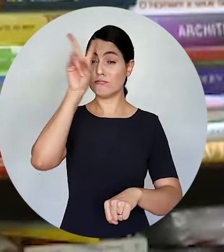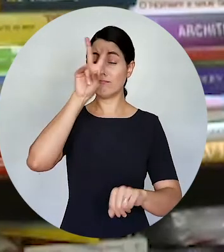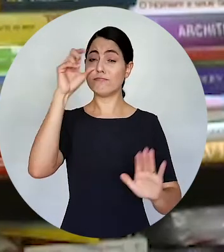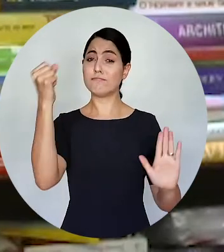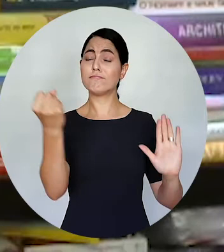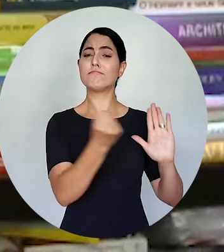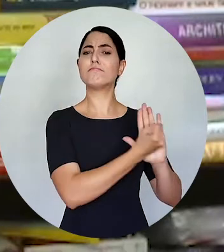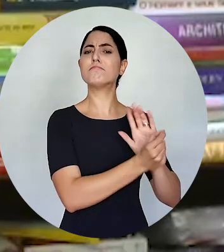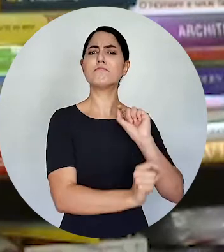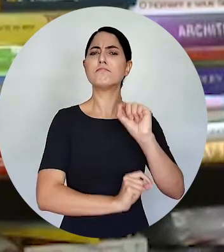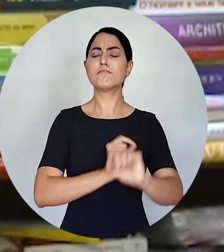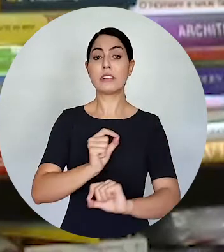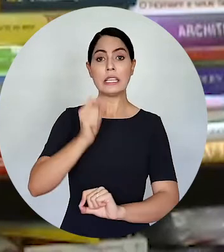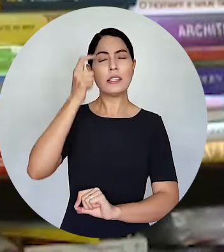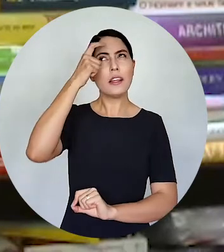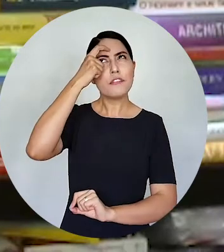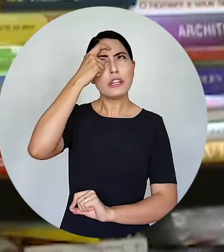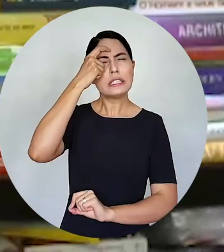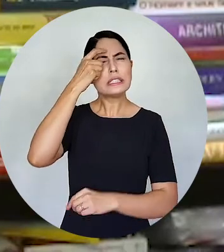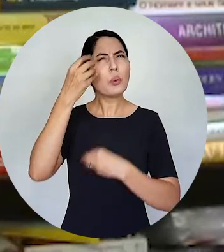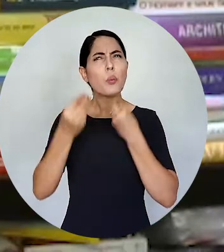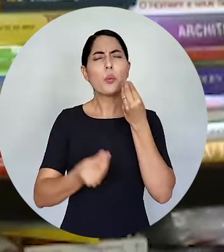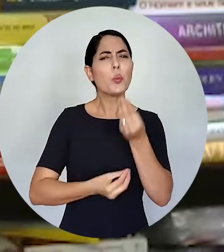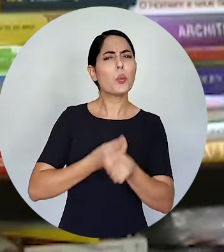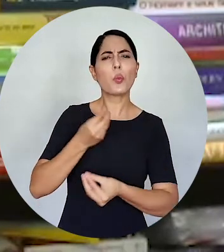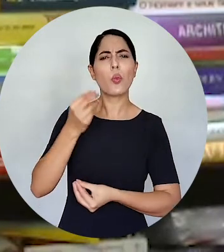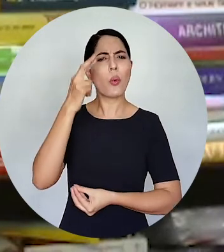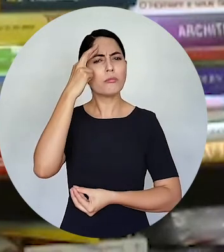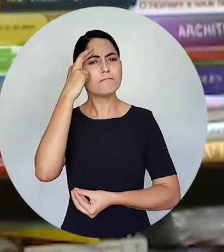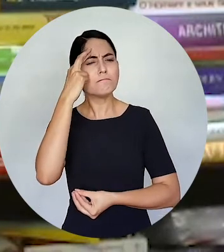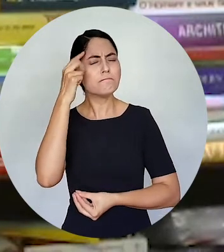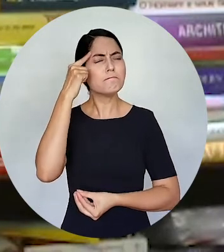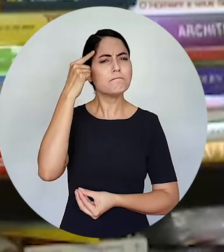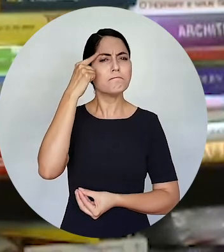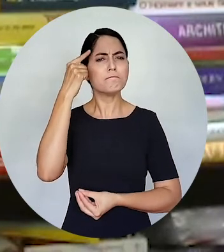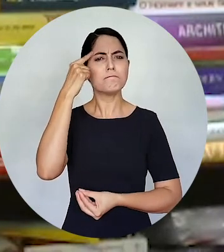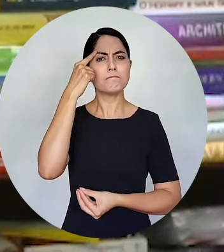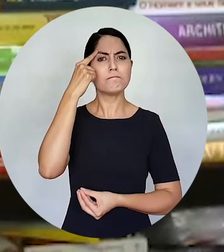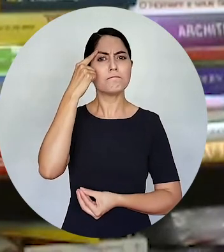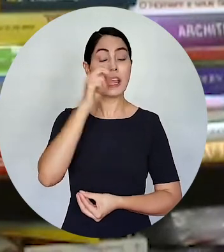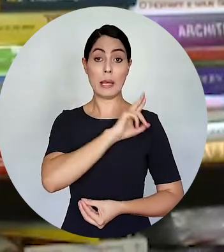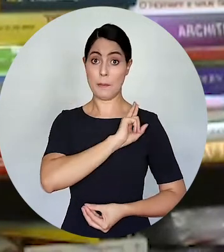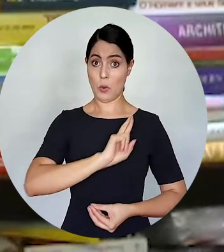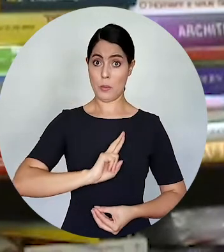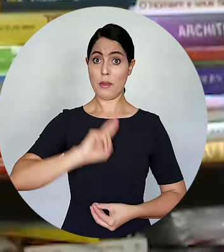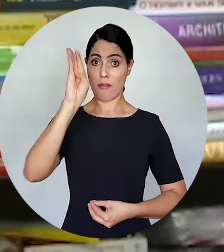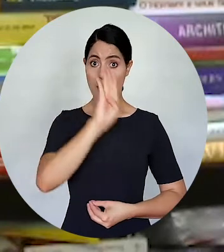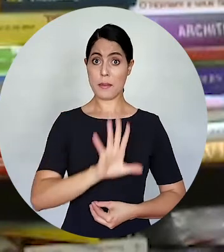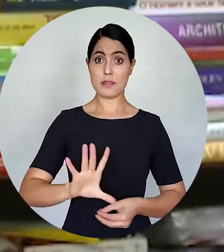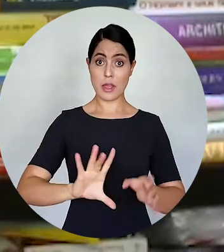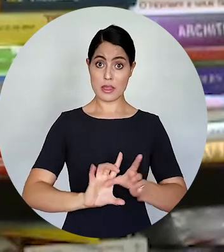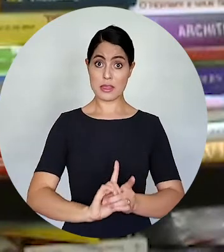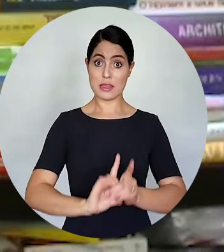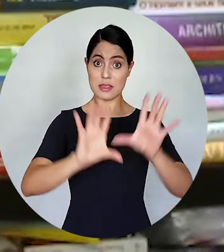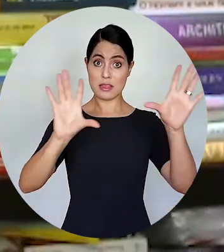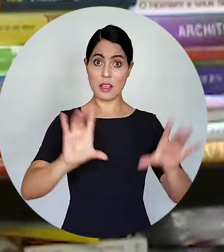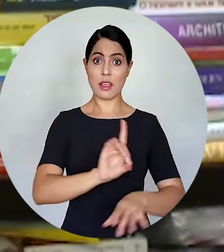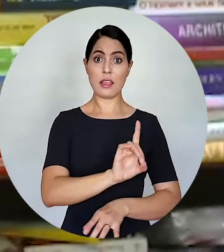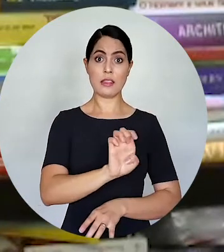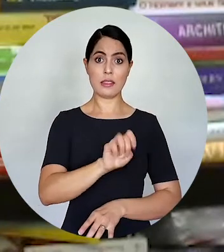momento histórico de reflexão sobre os nossos valores republicanos e democráticos, pelos